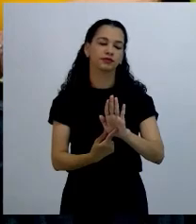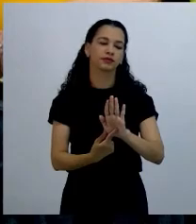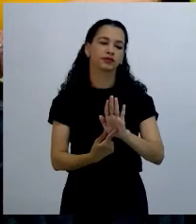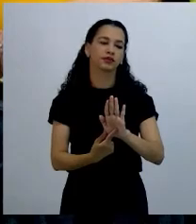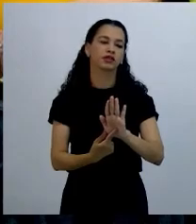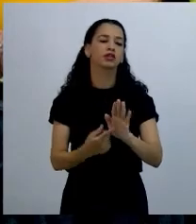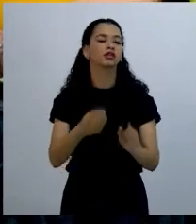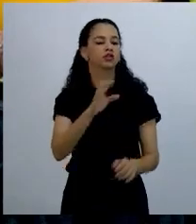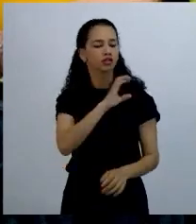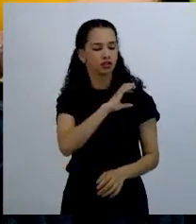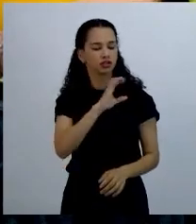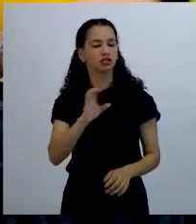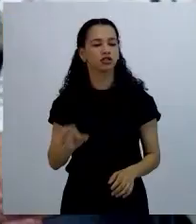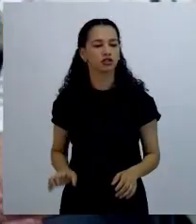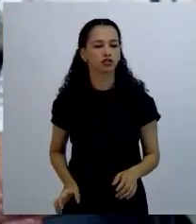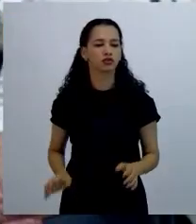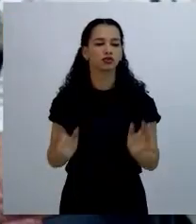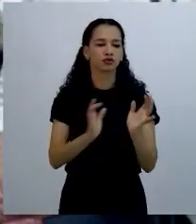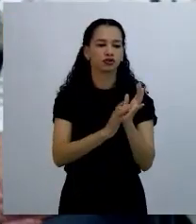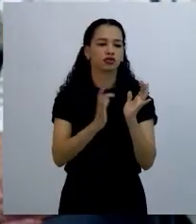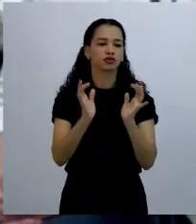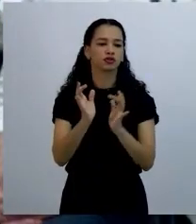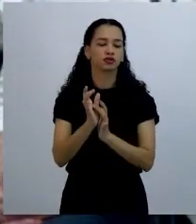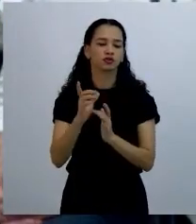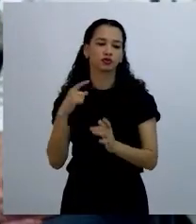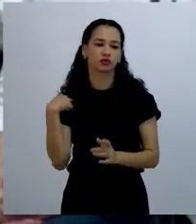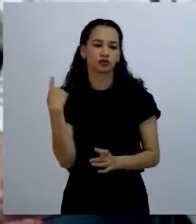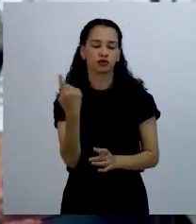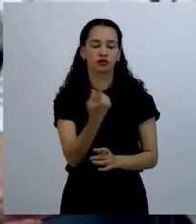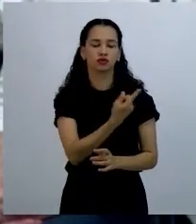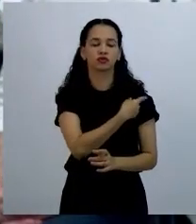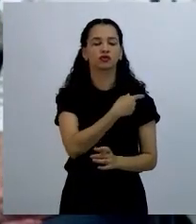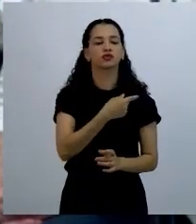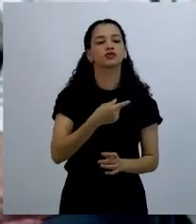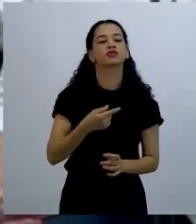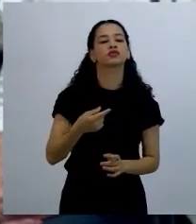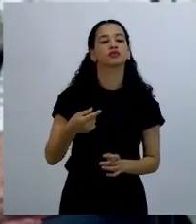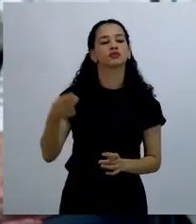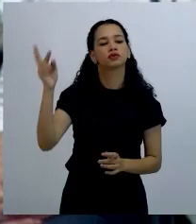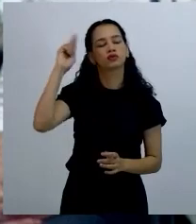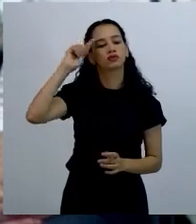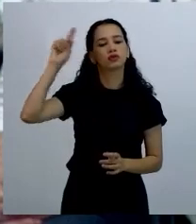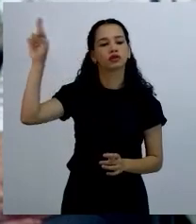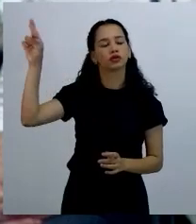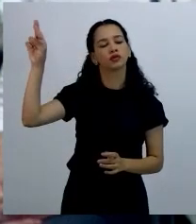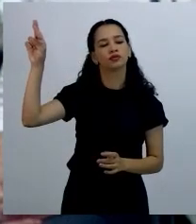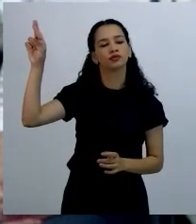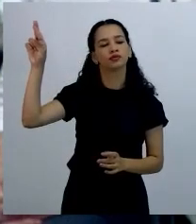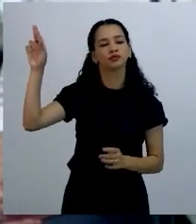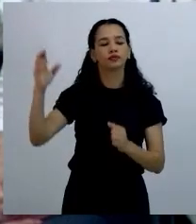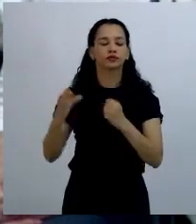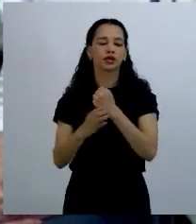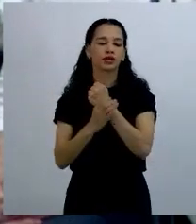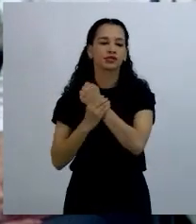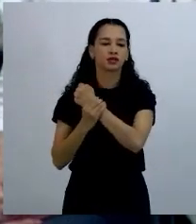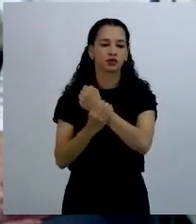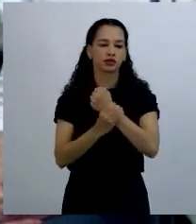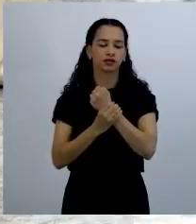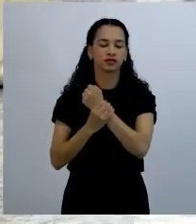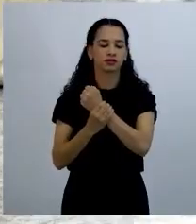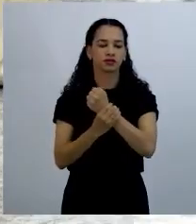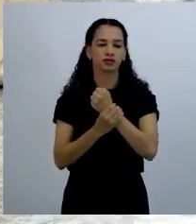Paulo deixa bem claro que a sua segurança não estava nele a sua segurança estava em